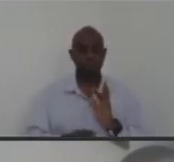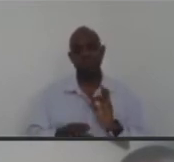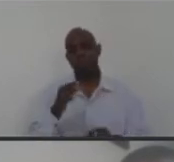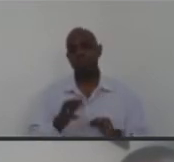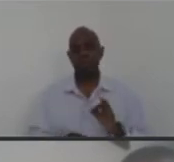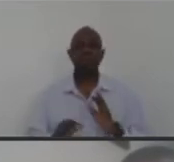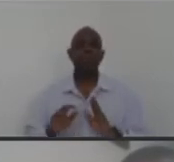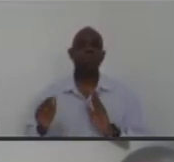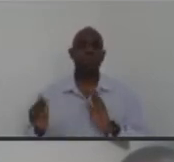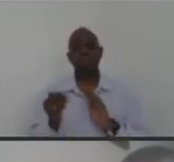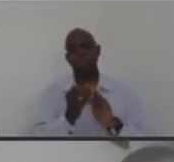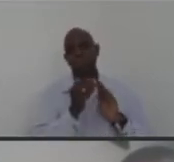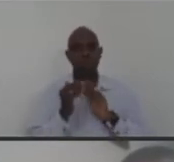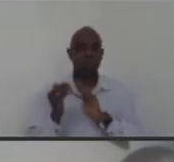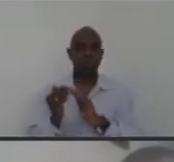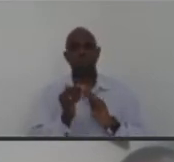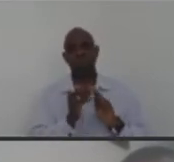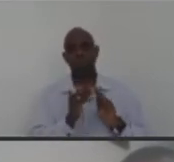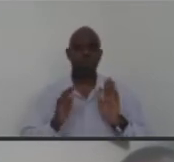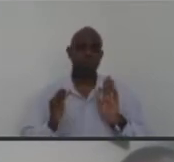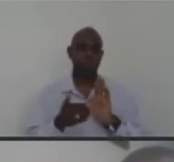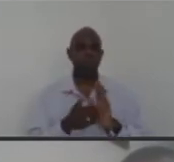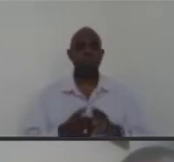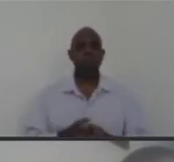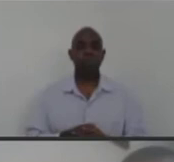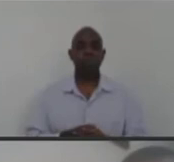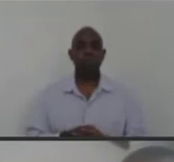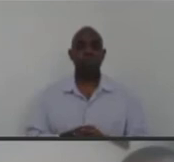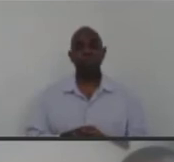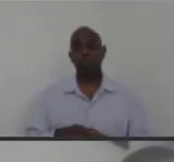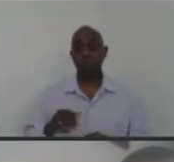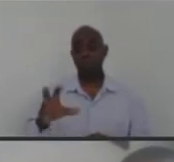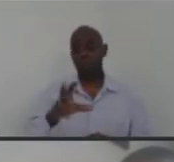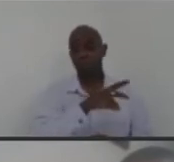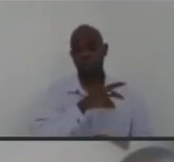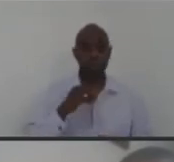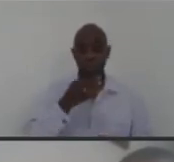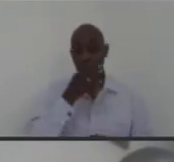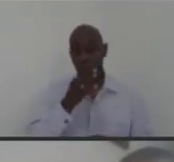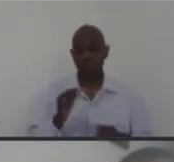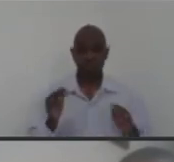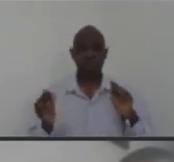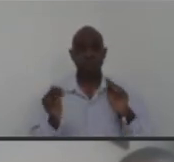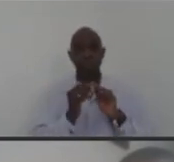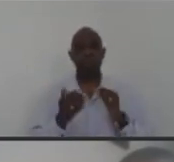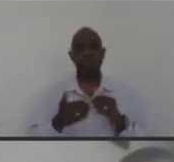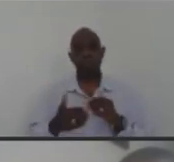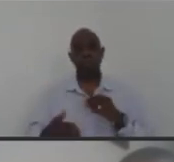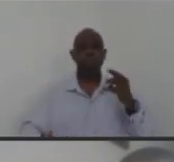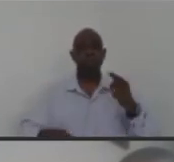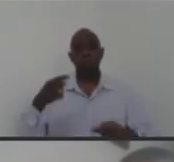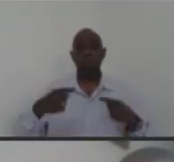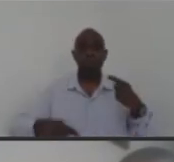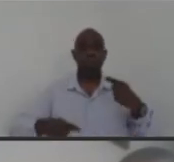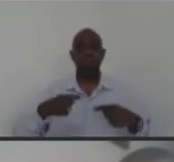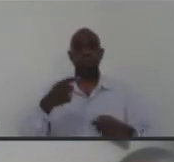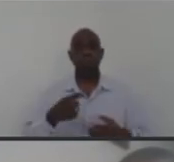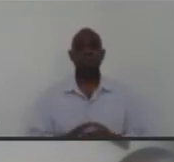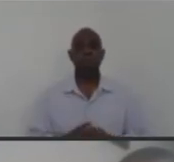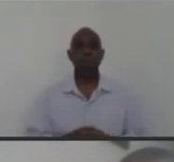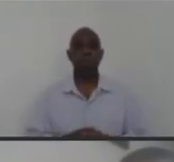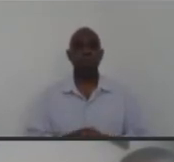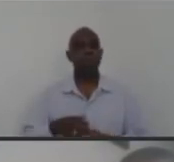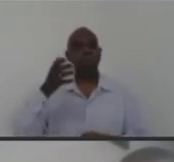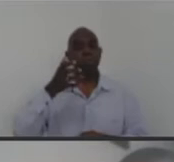parecer favorável, senhor presidente. Com os pareceres favoráveis do projeto, eu coloco o projeto em discussão. Não